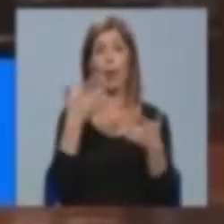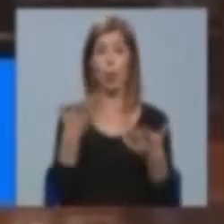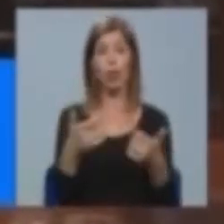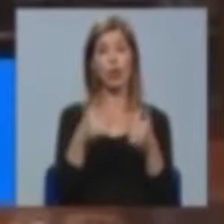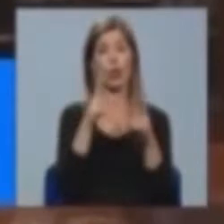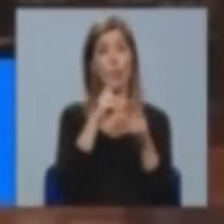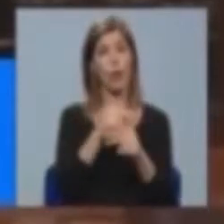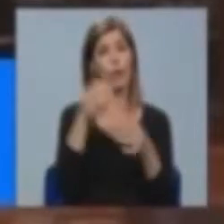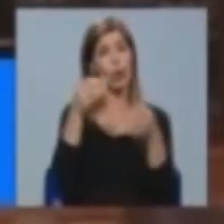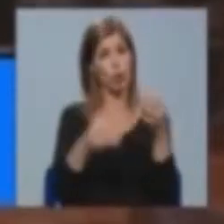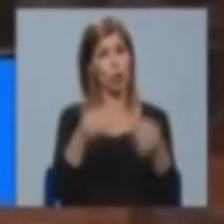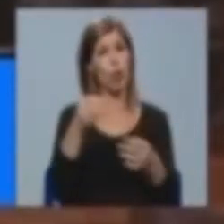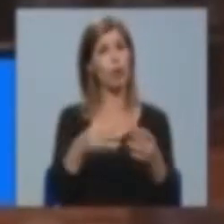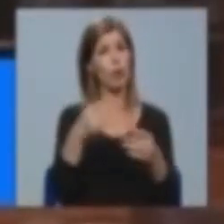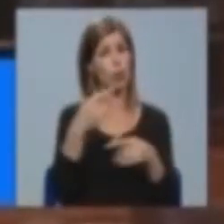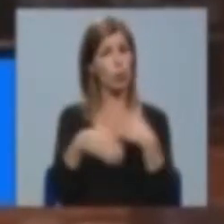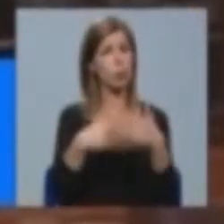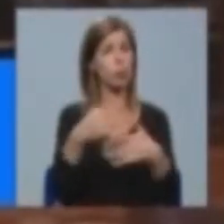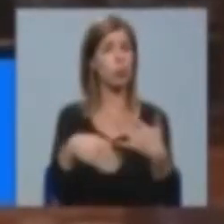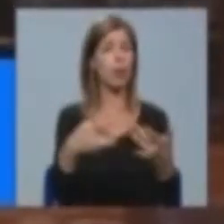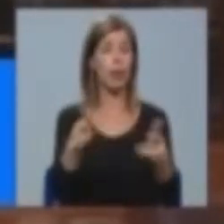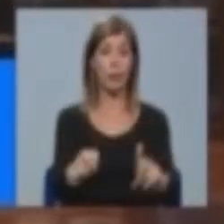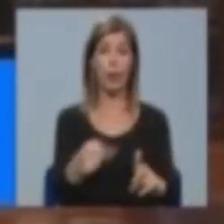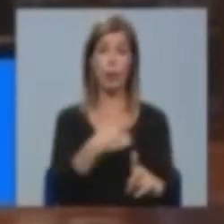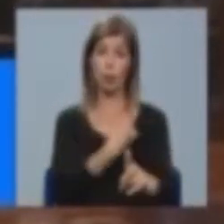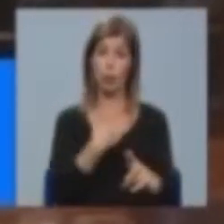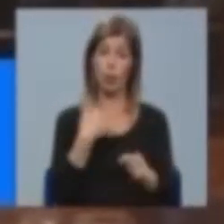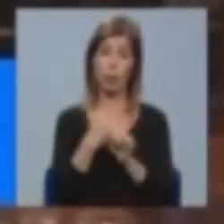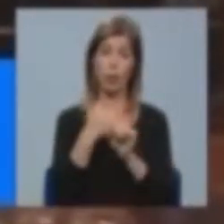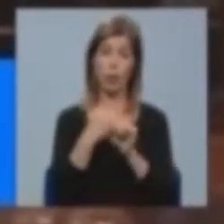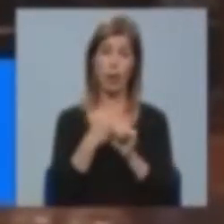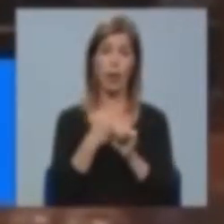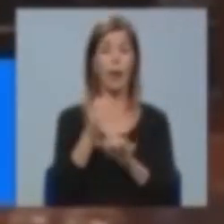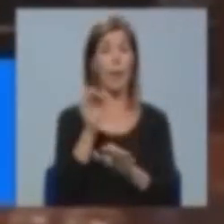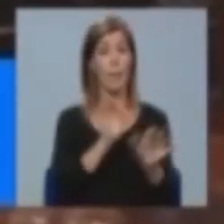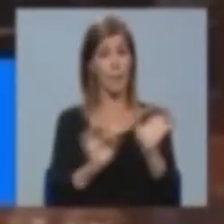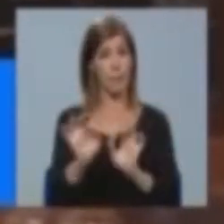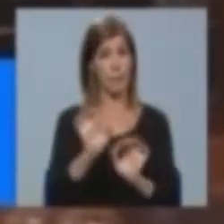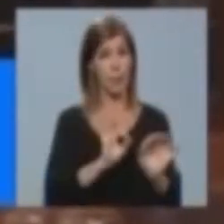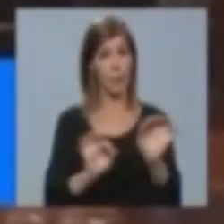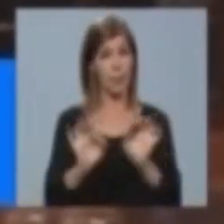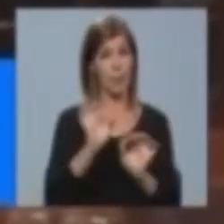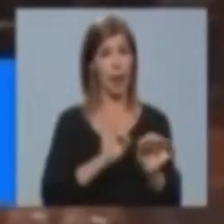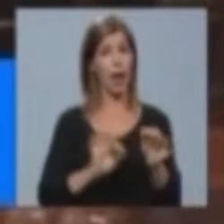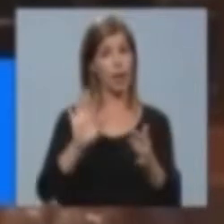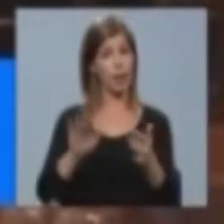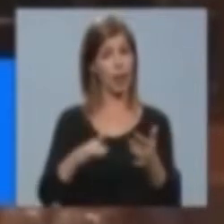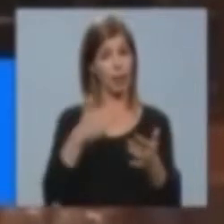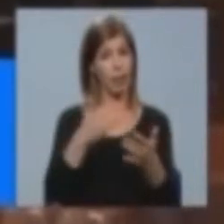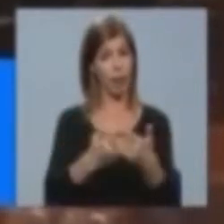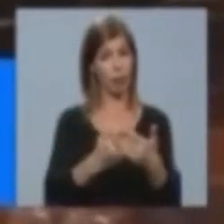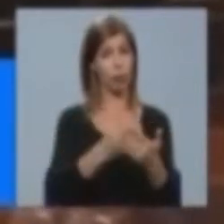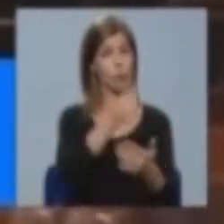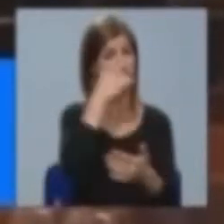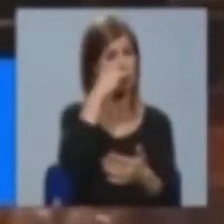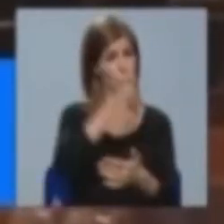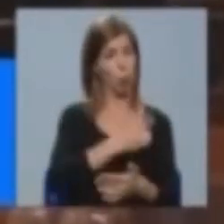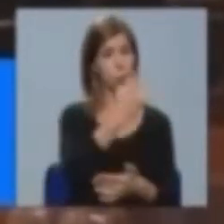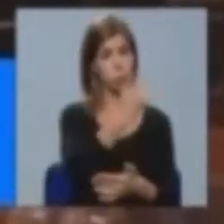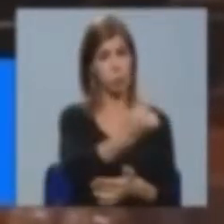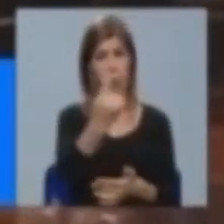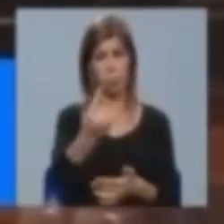jurídico e competencial, e portanto é para isso que nós estamos a trabalhar, para preparar os nossos candidatos e para ter candidatos